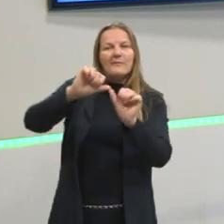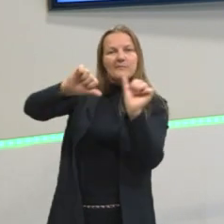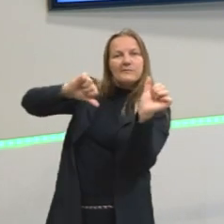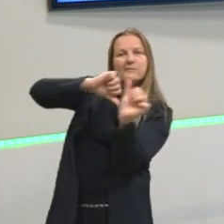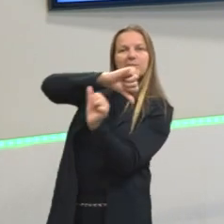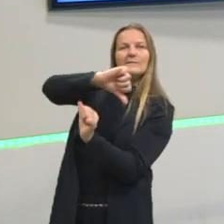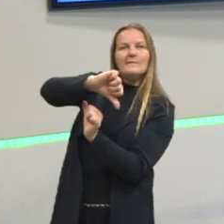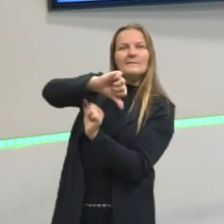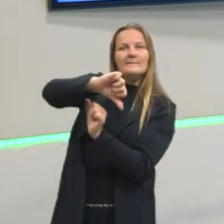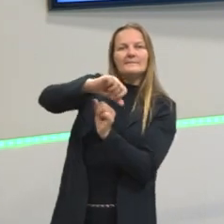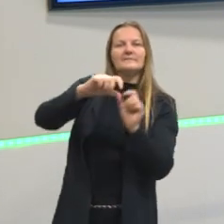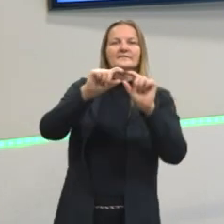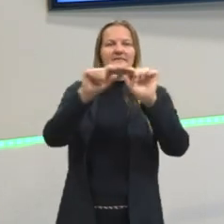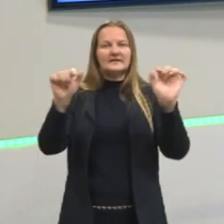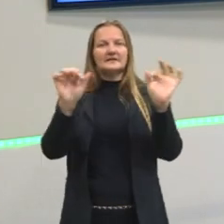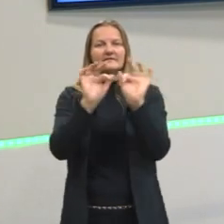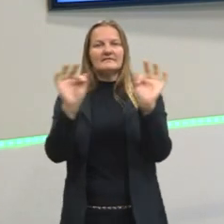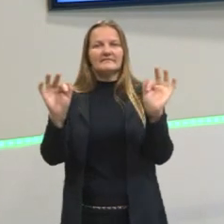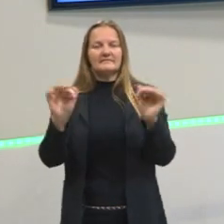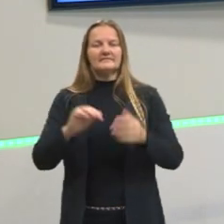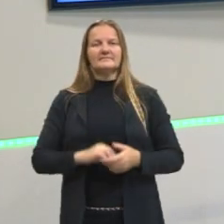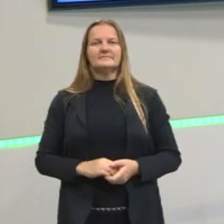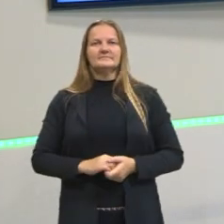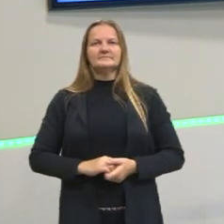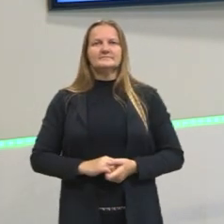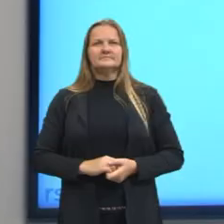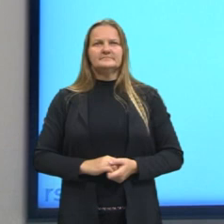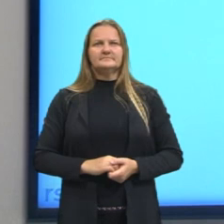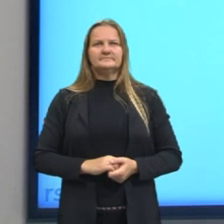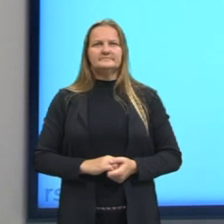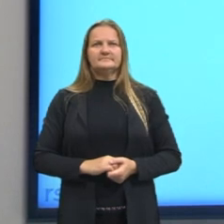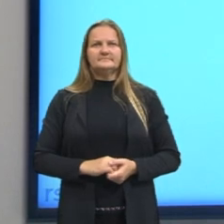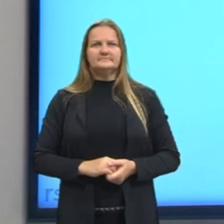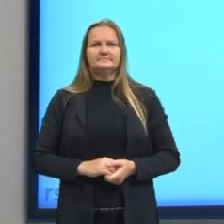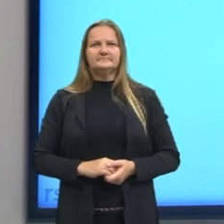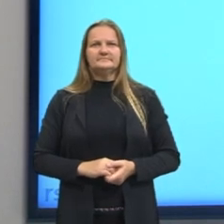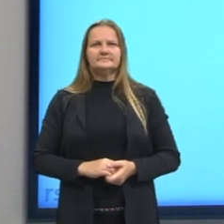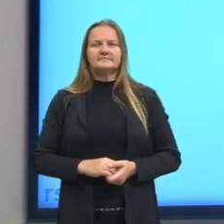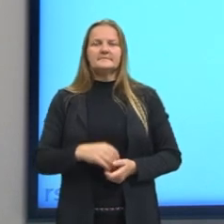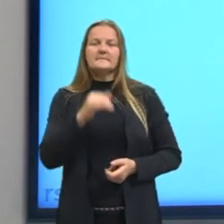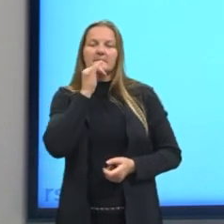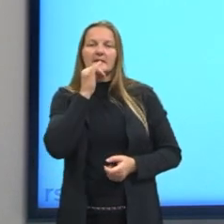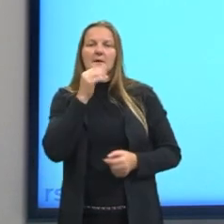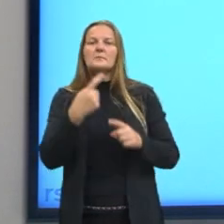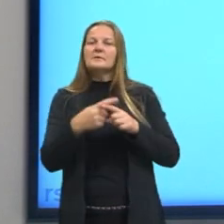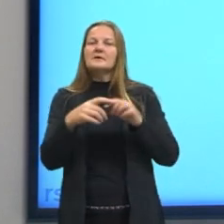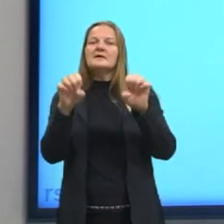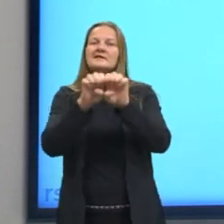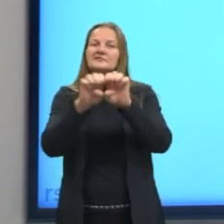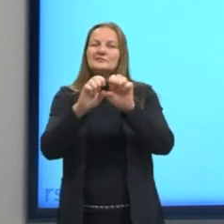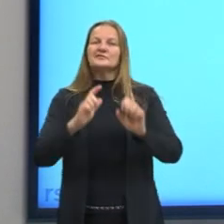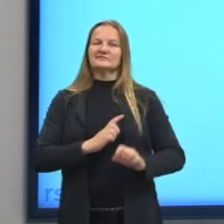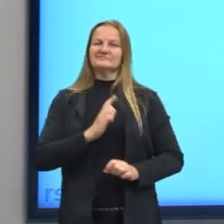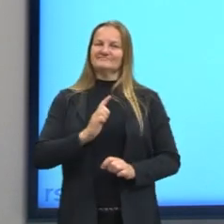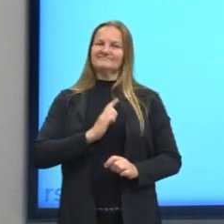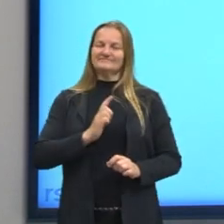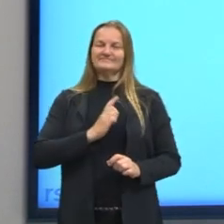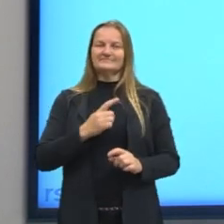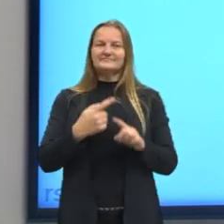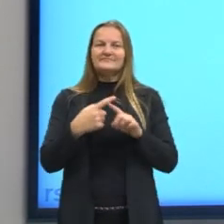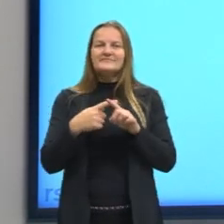invertidas nas frases e sendo assim né ele vai interferir nessa estrutura gramatical